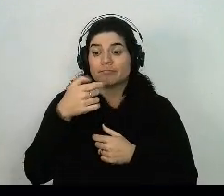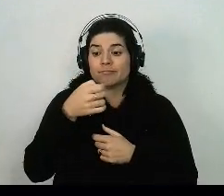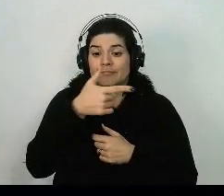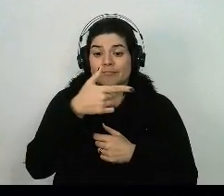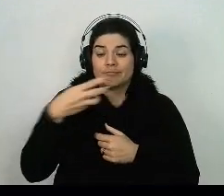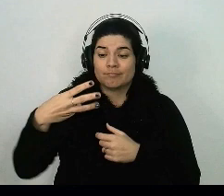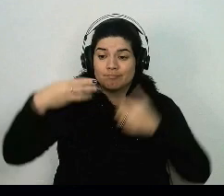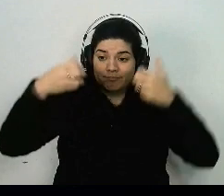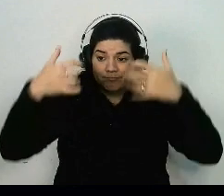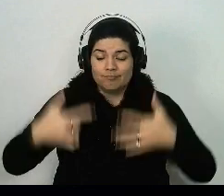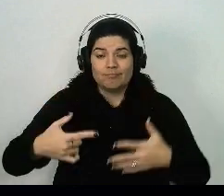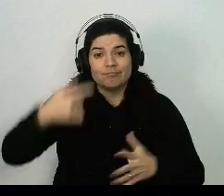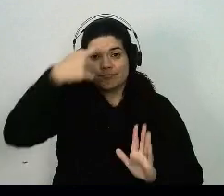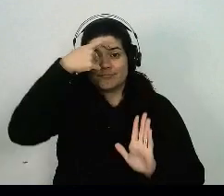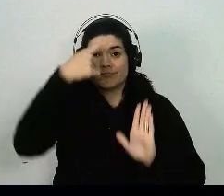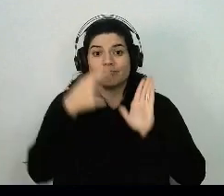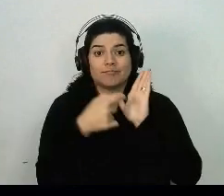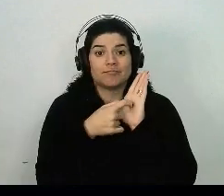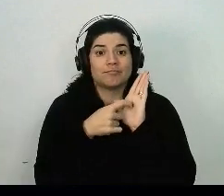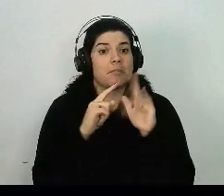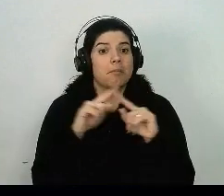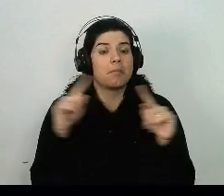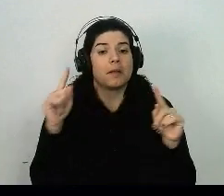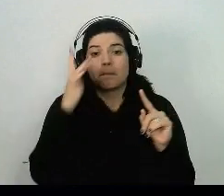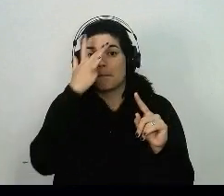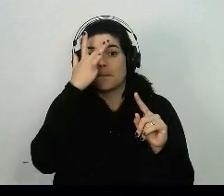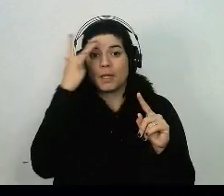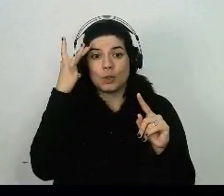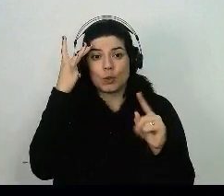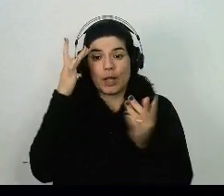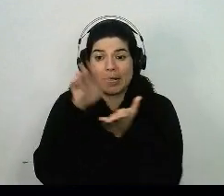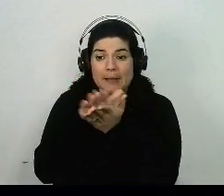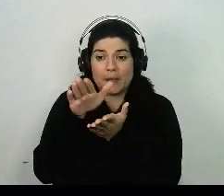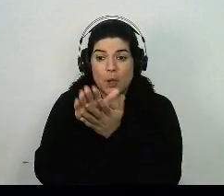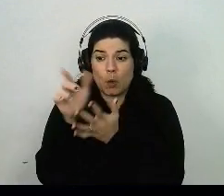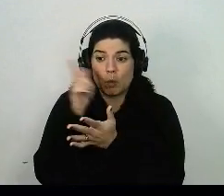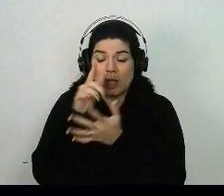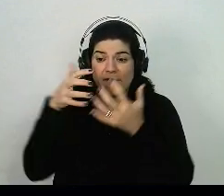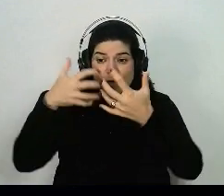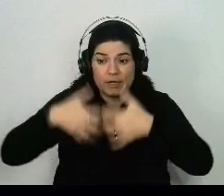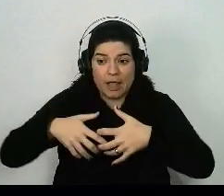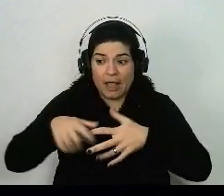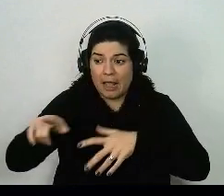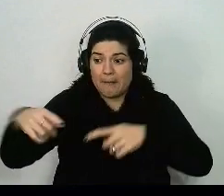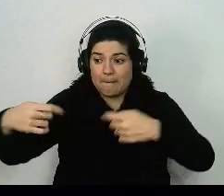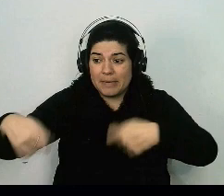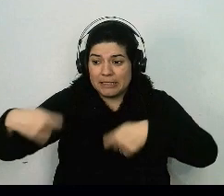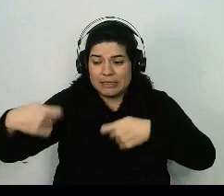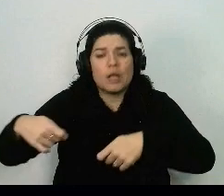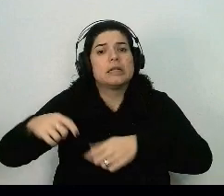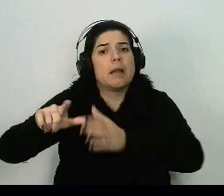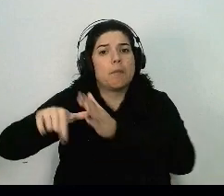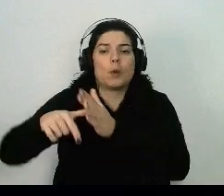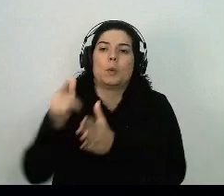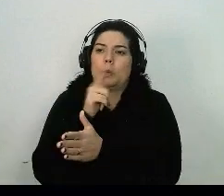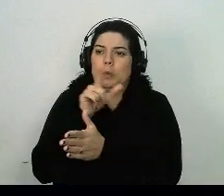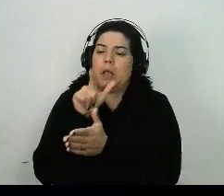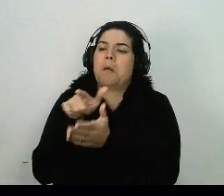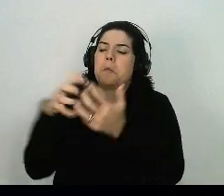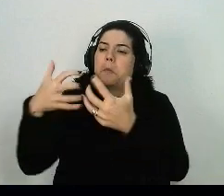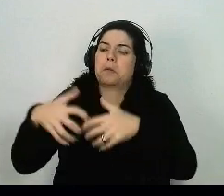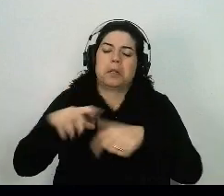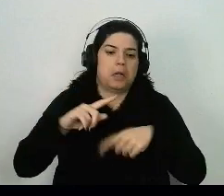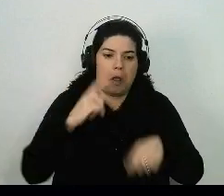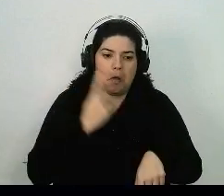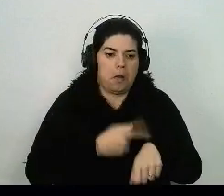inteligência artificial e não tem ninguém que consiga fazer uma impressora funcionar quando precisa, né? Ela funciona depois, na hora que você não precisa mais. Então, eu, pelo menos